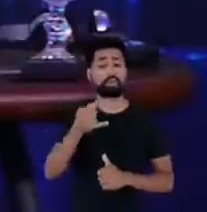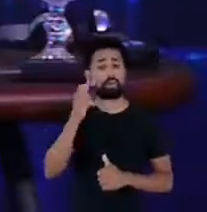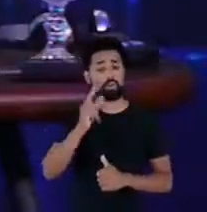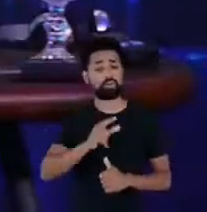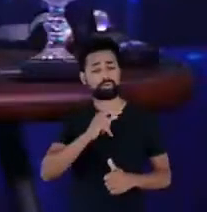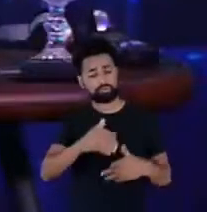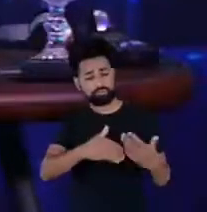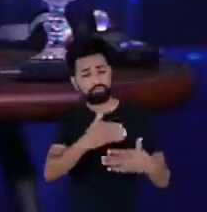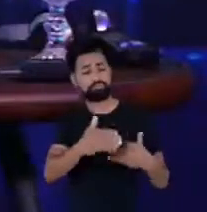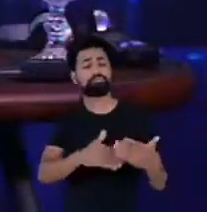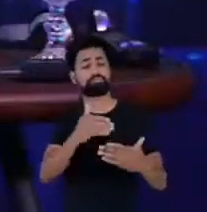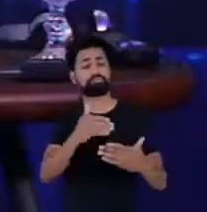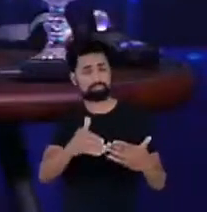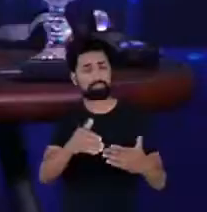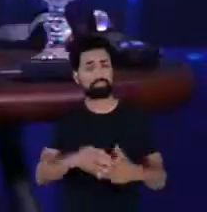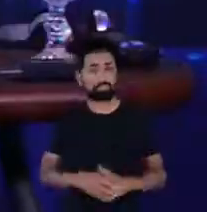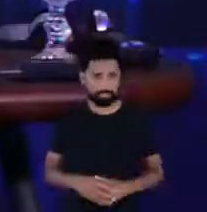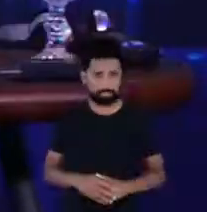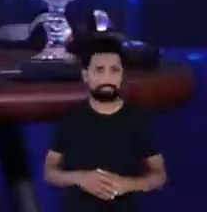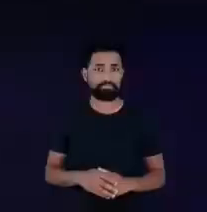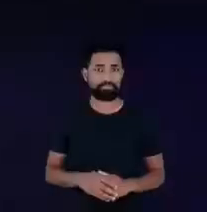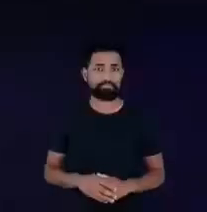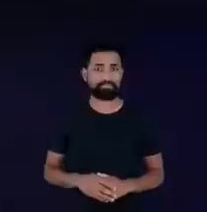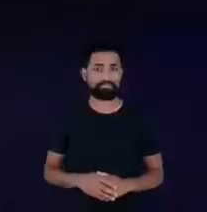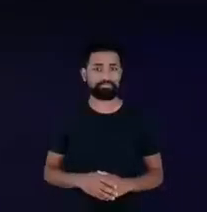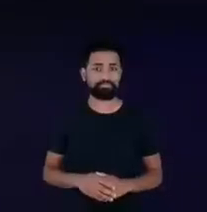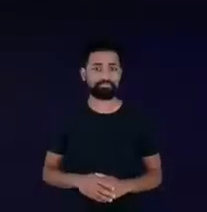da descarbonização.